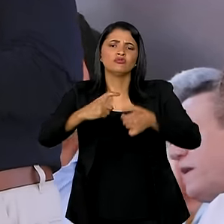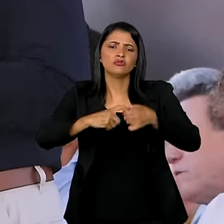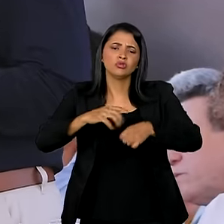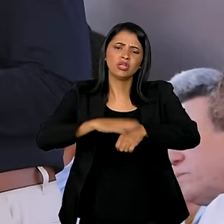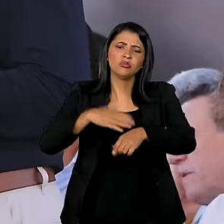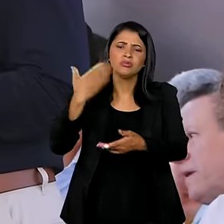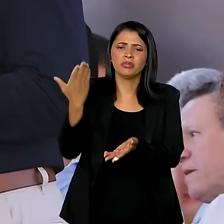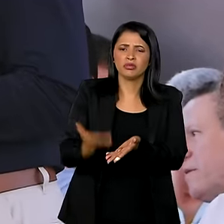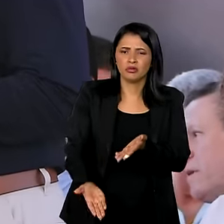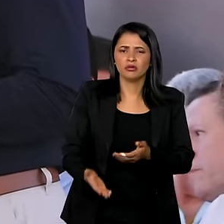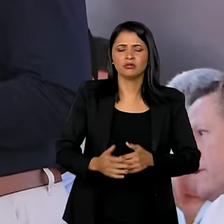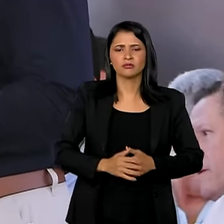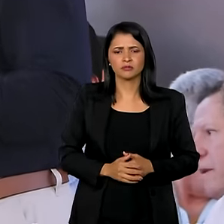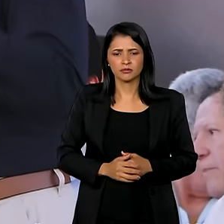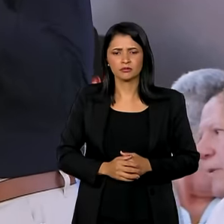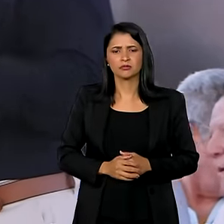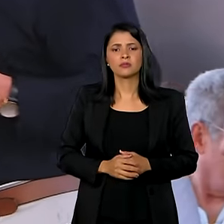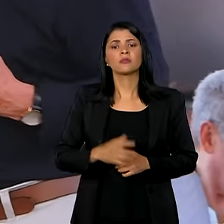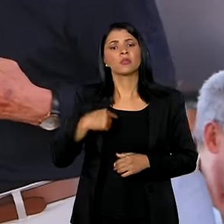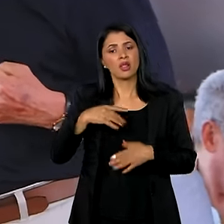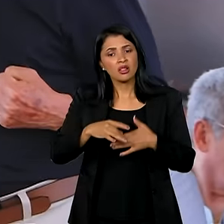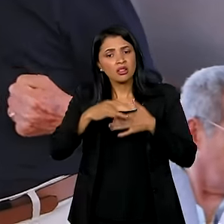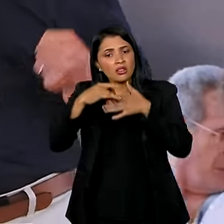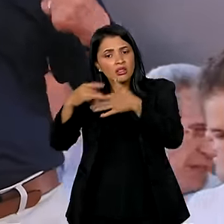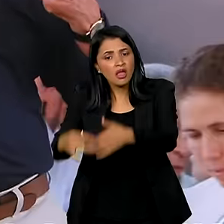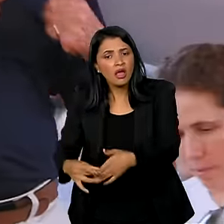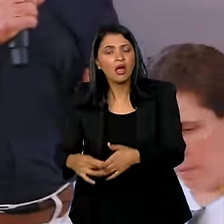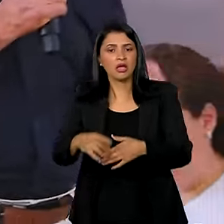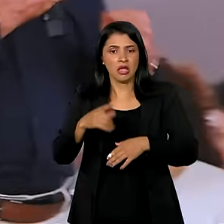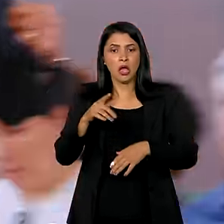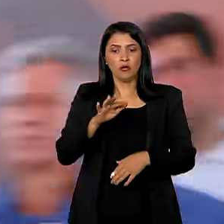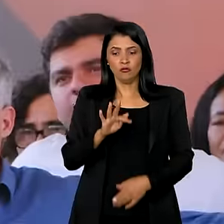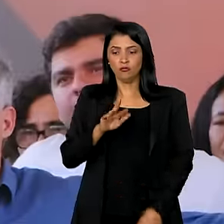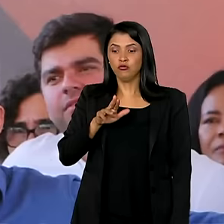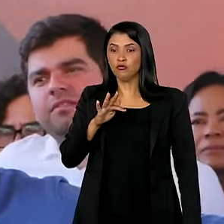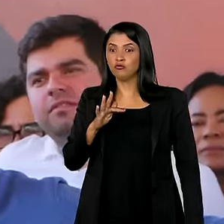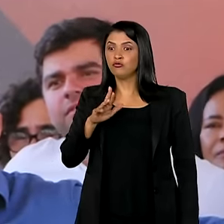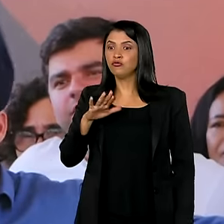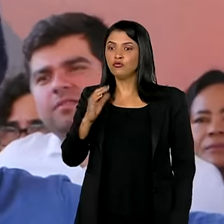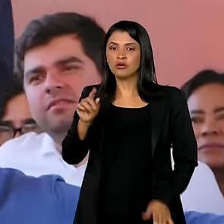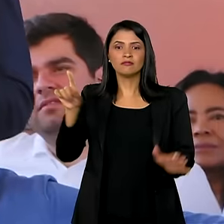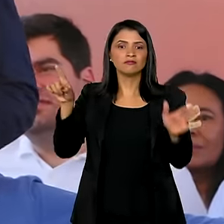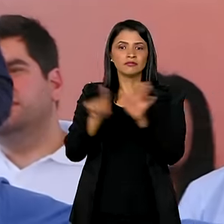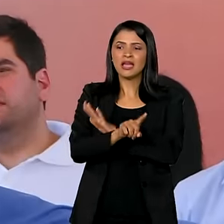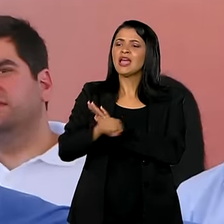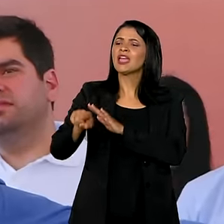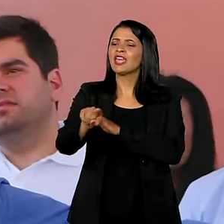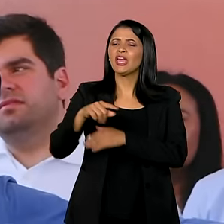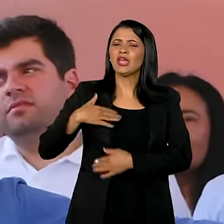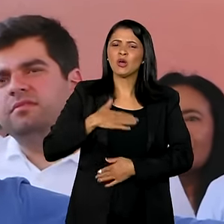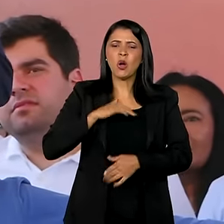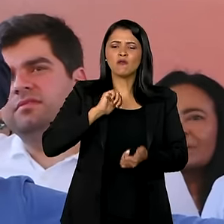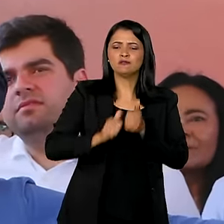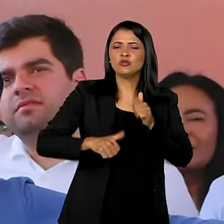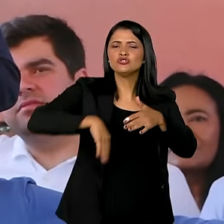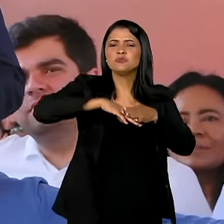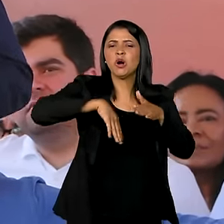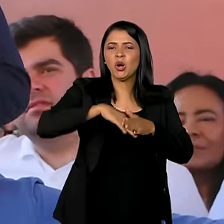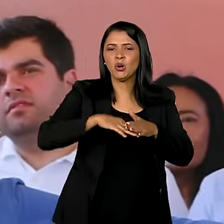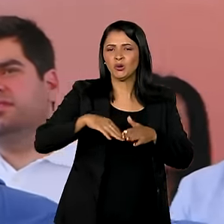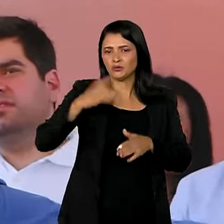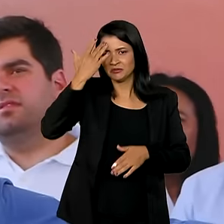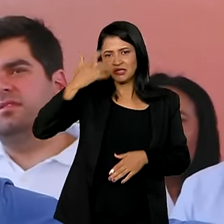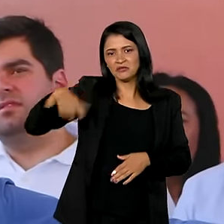tempo perdido. A gente traga. Quando o Fufuca perguntou quem gostava de jogar futebol, não sei se você